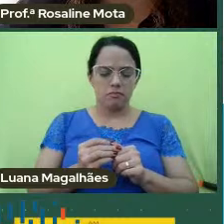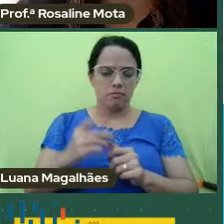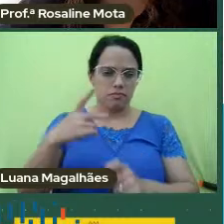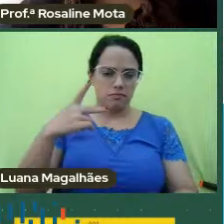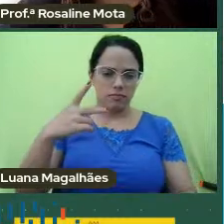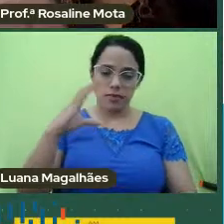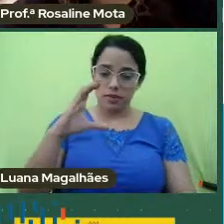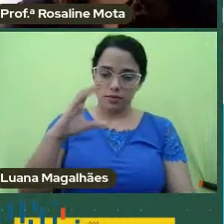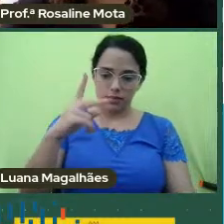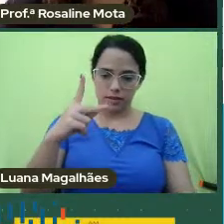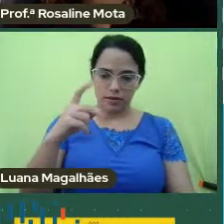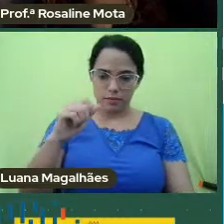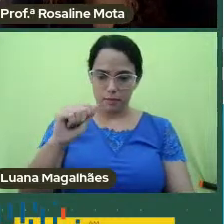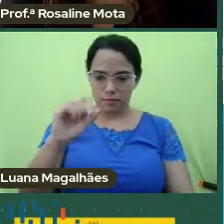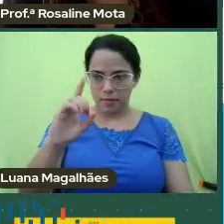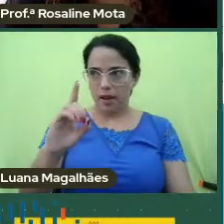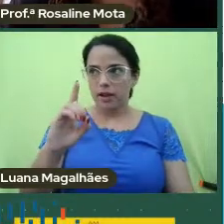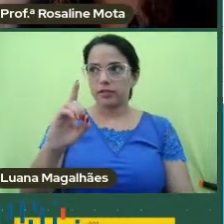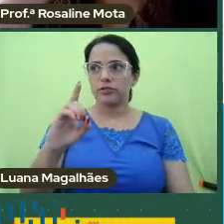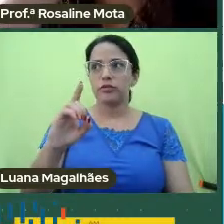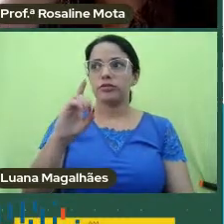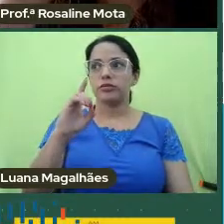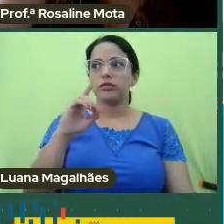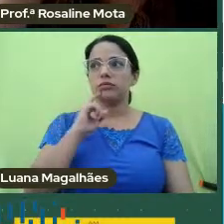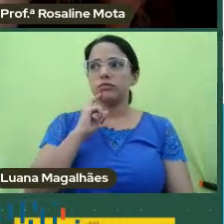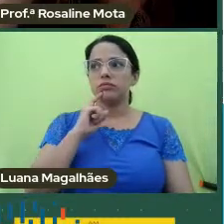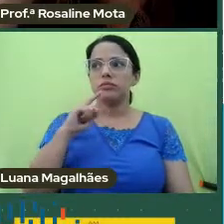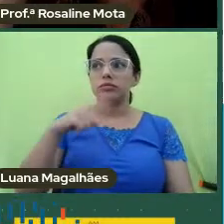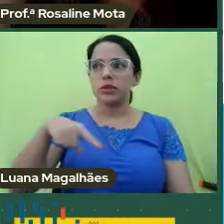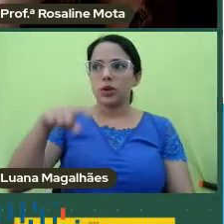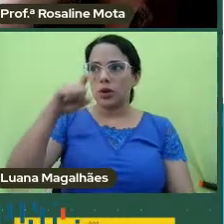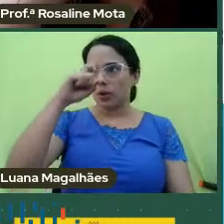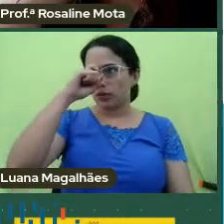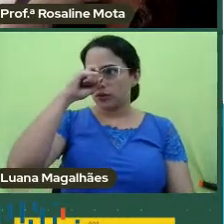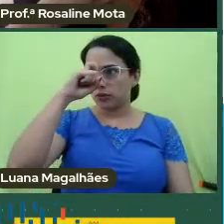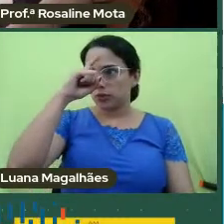CEPAD, nesses hospitais,